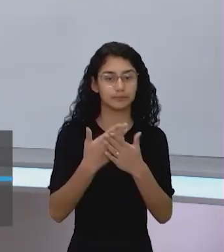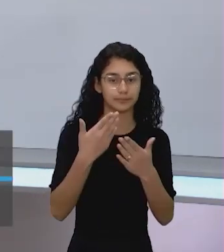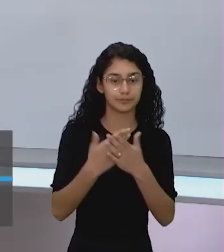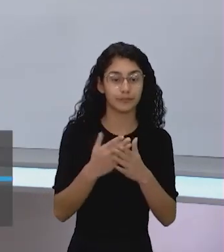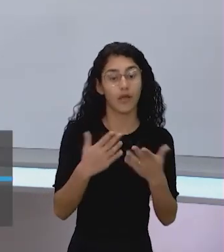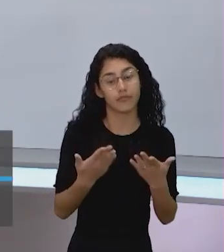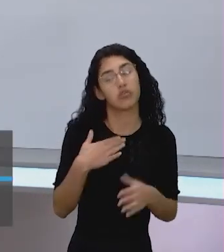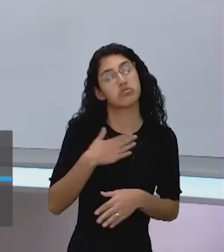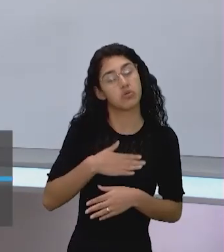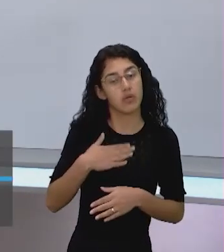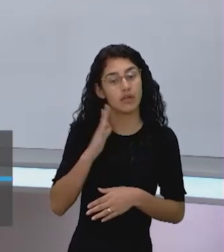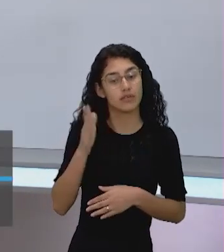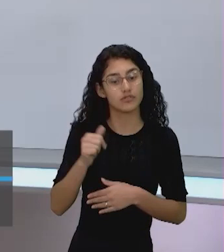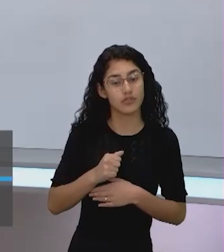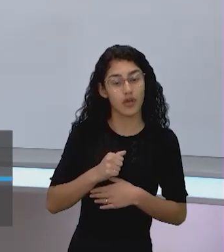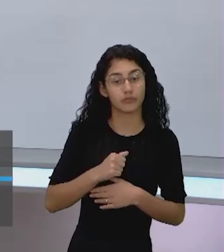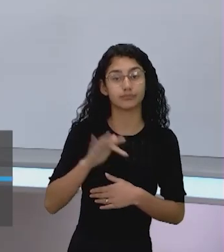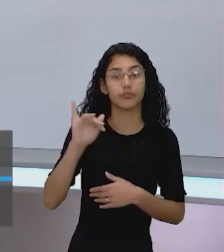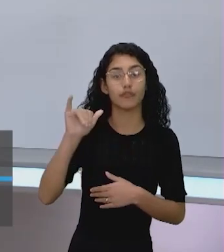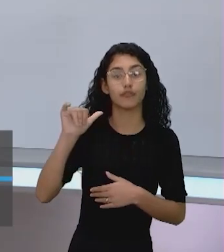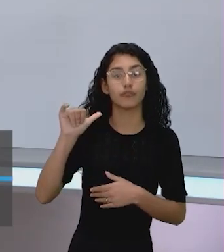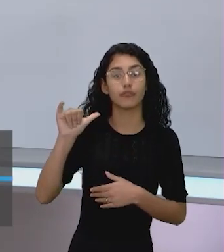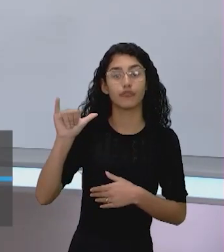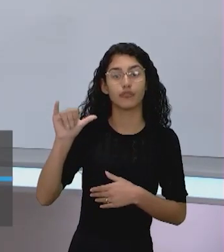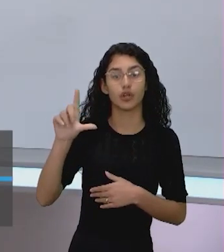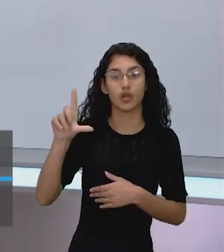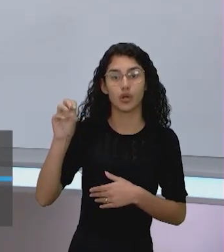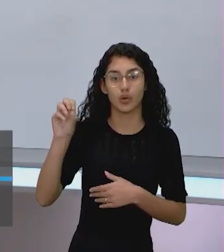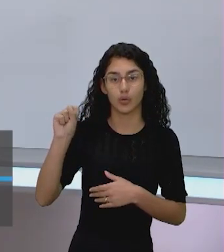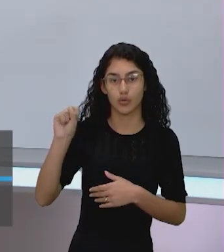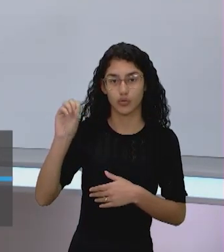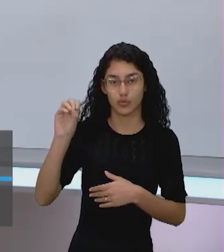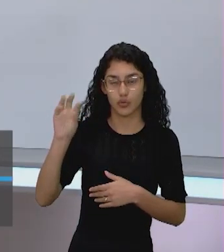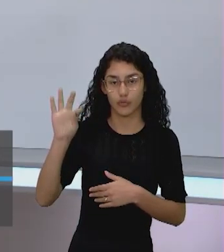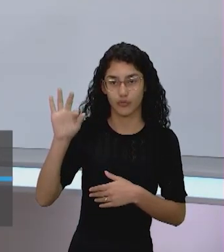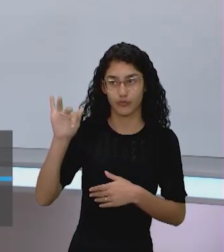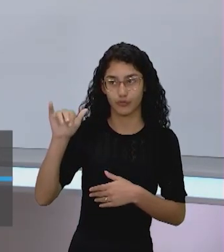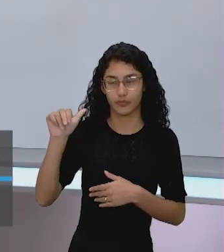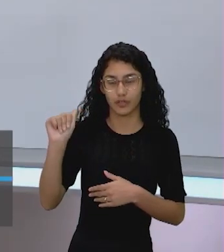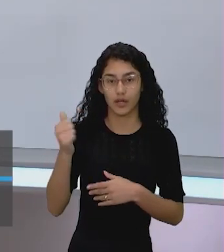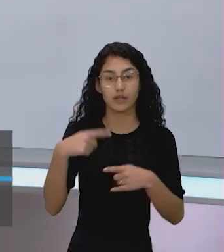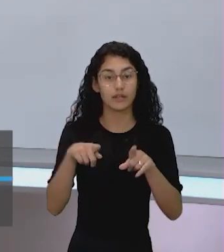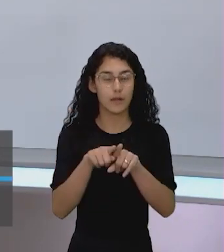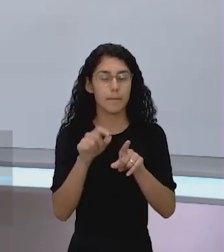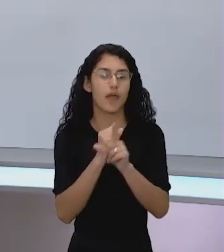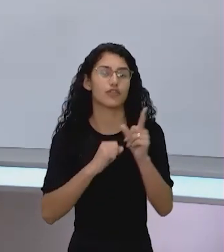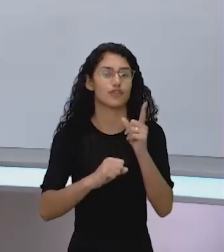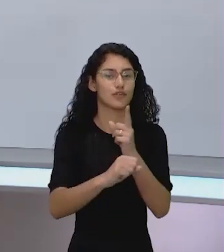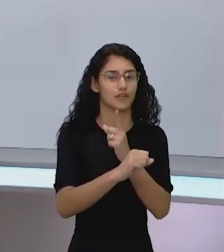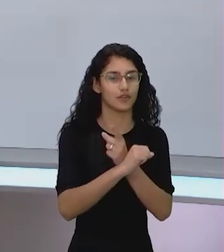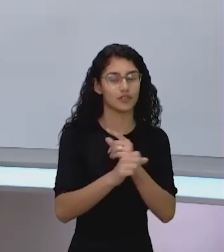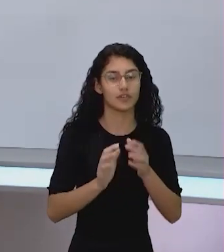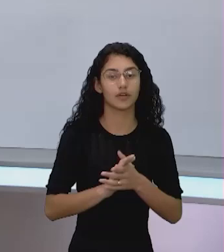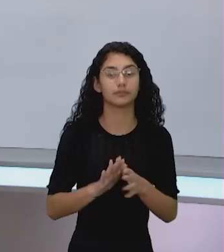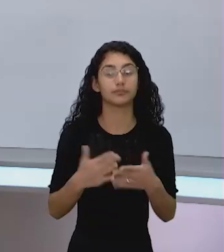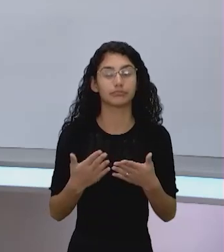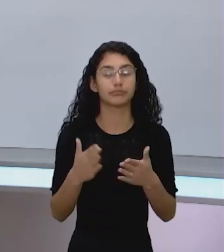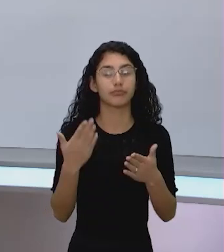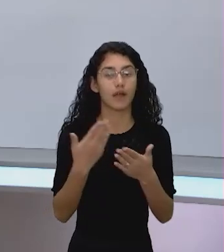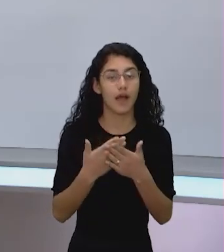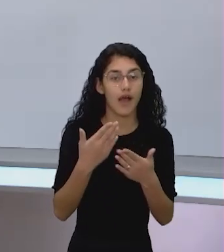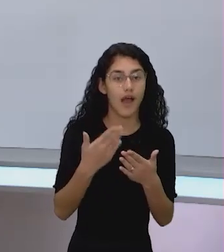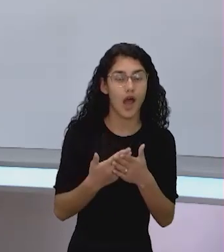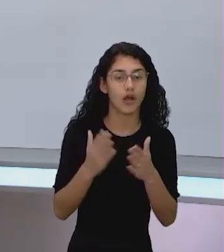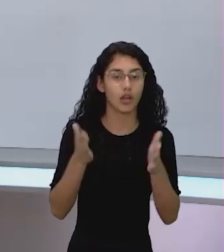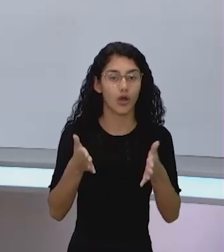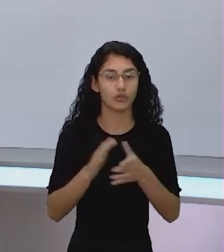vocês me conheçam de filosofia, né? Mas eu migrei já há algum tempo para Sociologia e hoje eu vou dar uma aula para vocês, junto com a